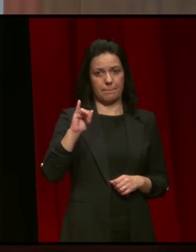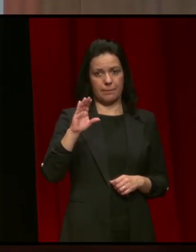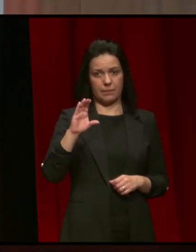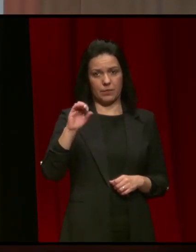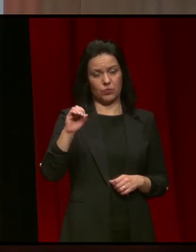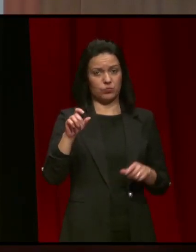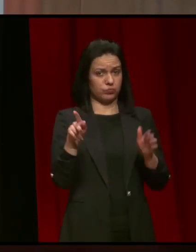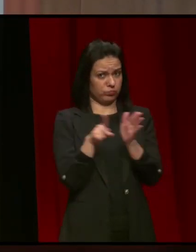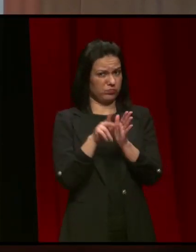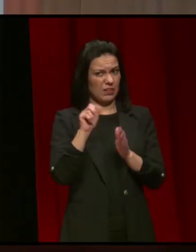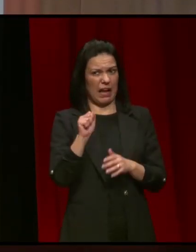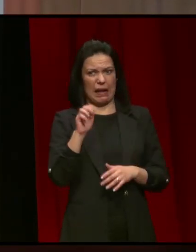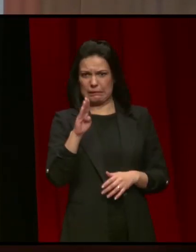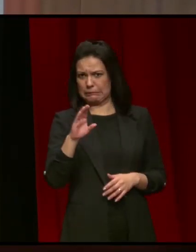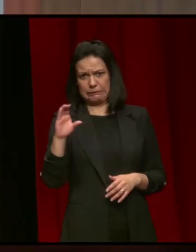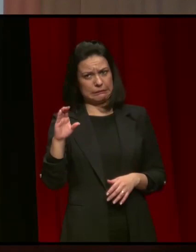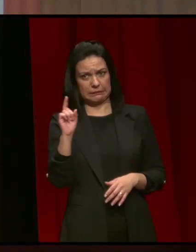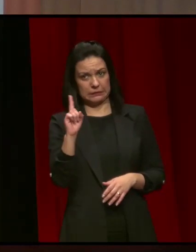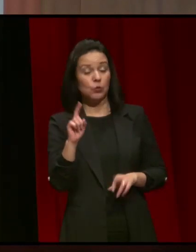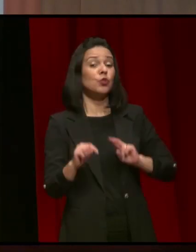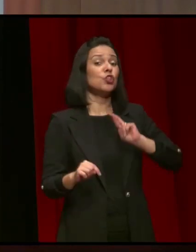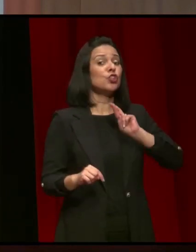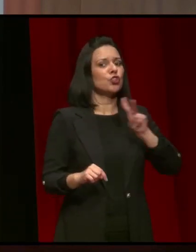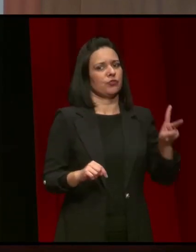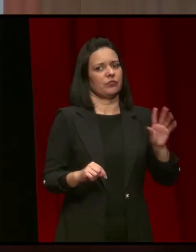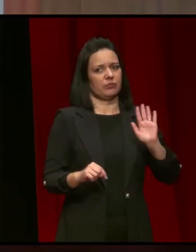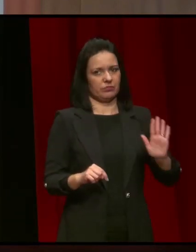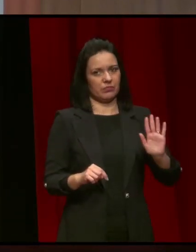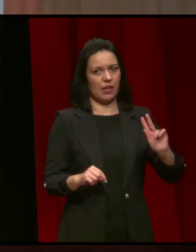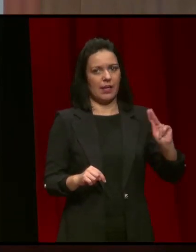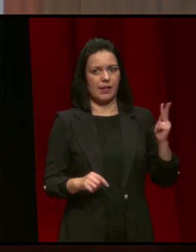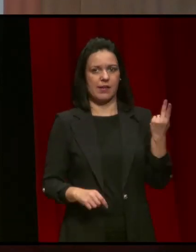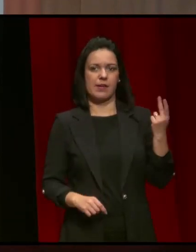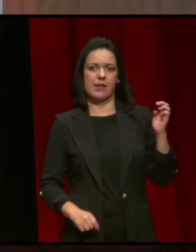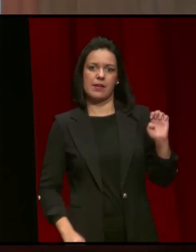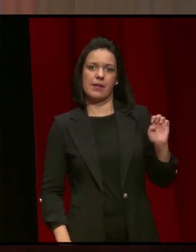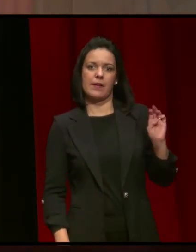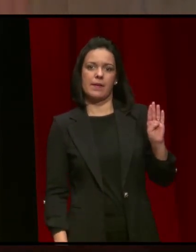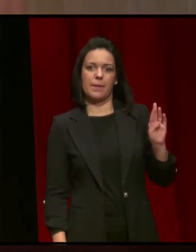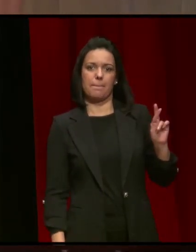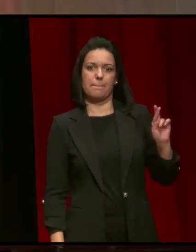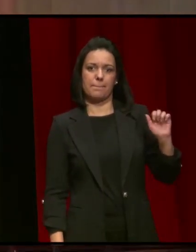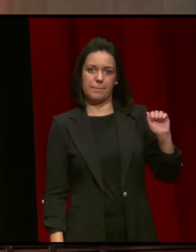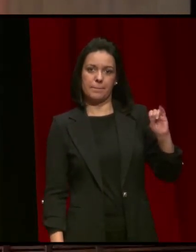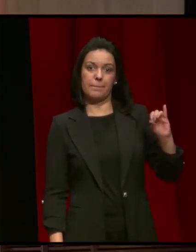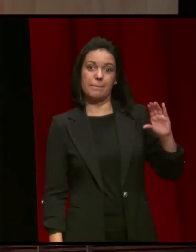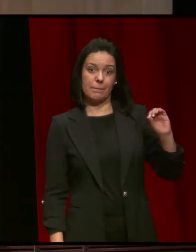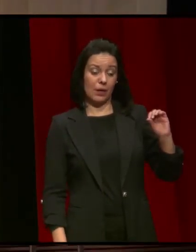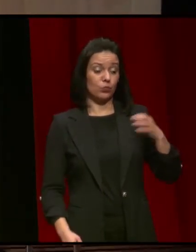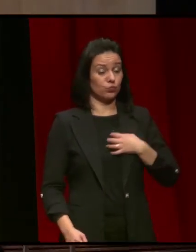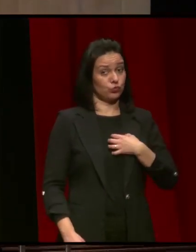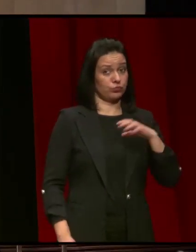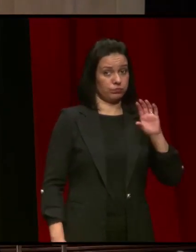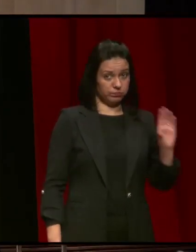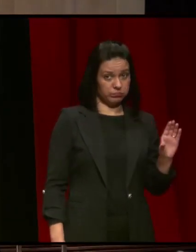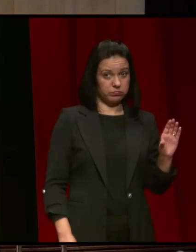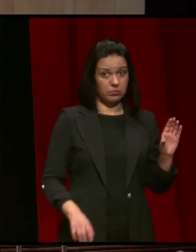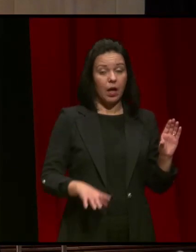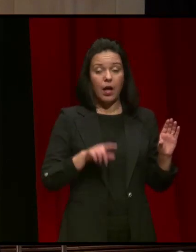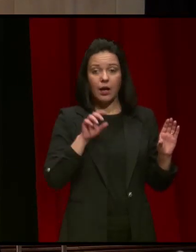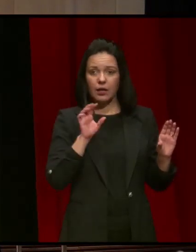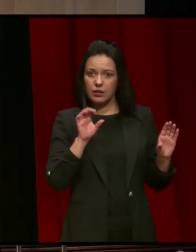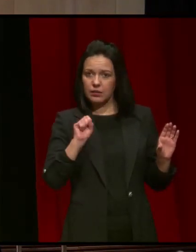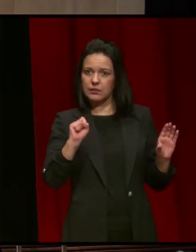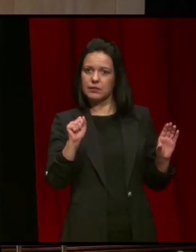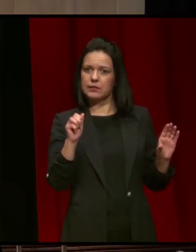D, eles têm alfa, aleph, beta, né? E tem outros alfabetos, né? Então, a palavra sam,